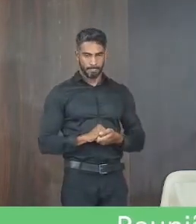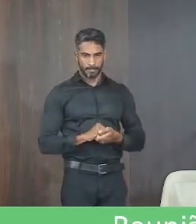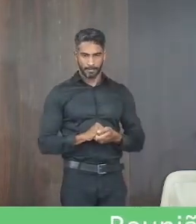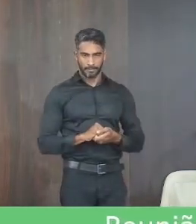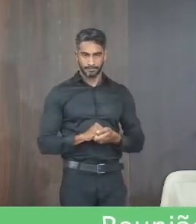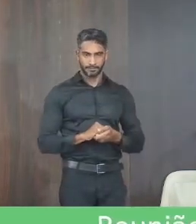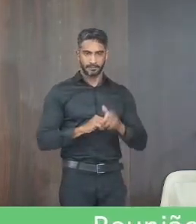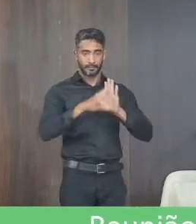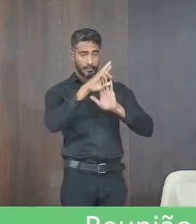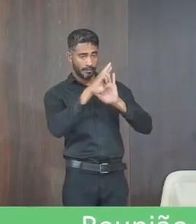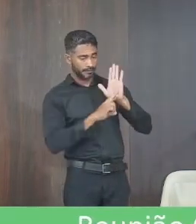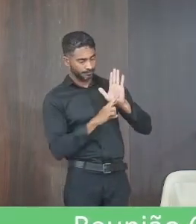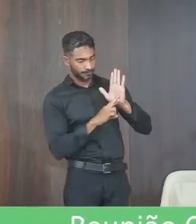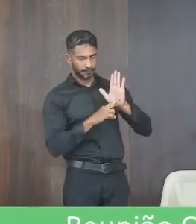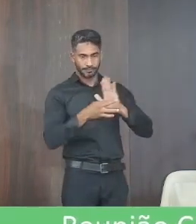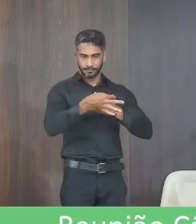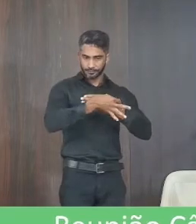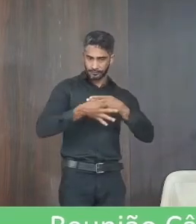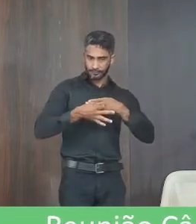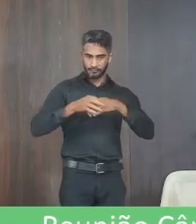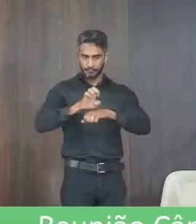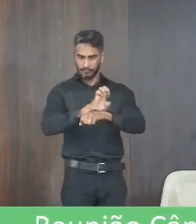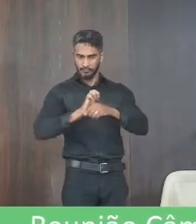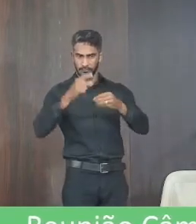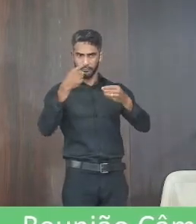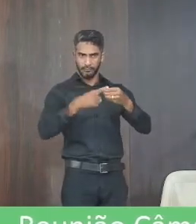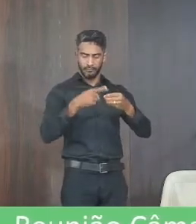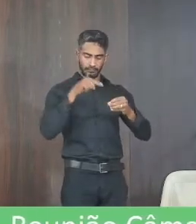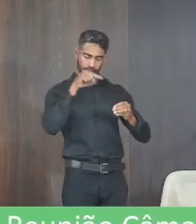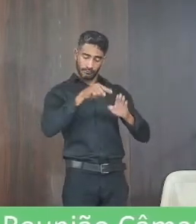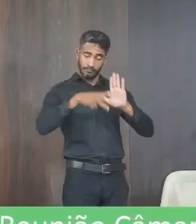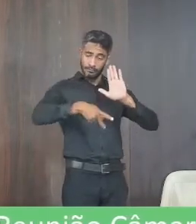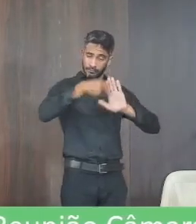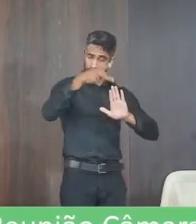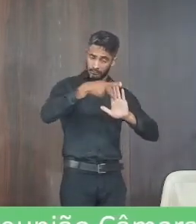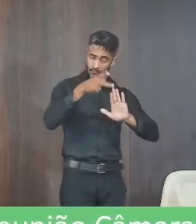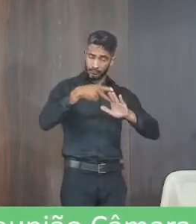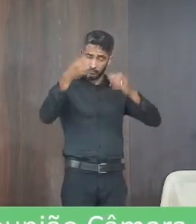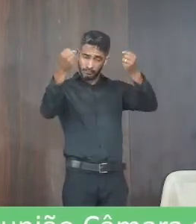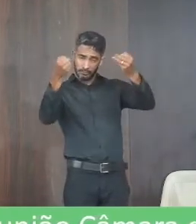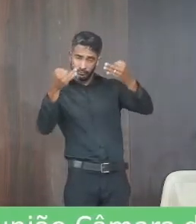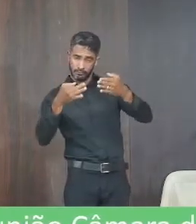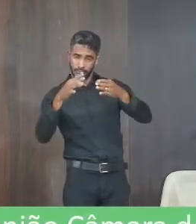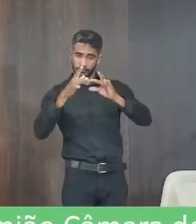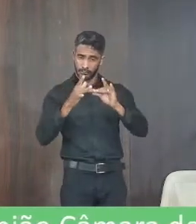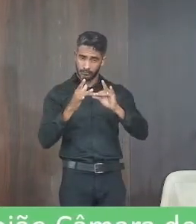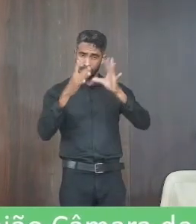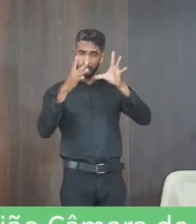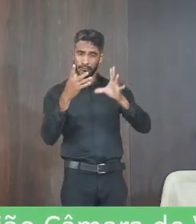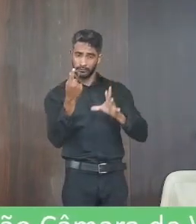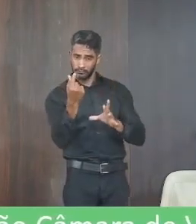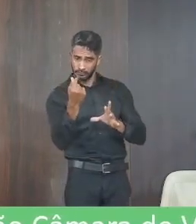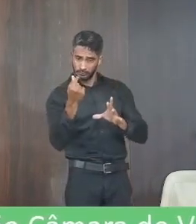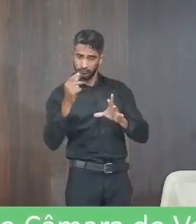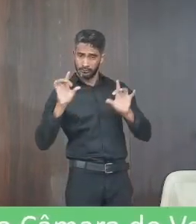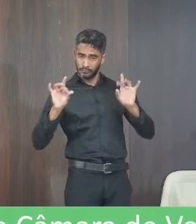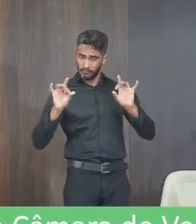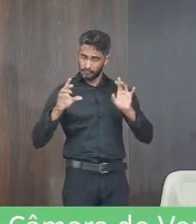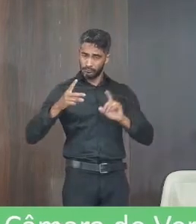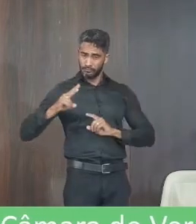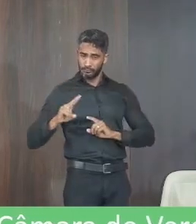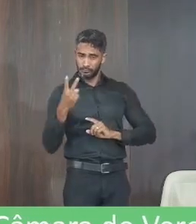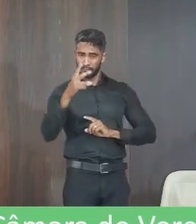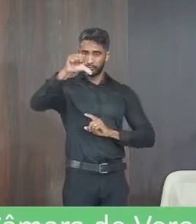Relatório De Autoria do Executivo Municipal o projeto supracitado dispõe sob autorização para abertura de crédito adicional especial